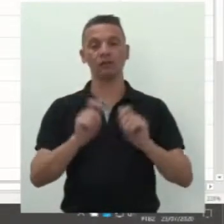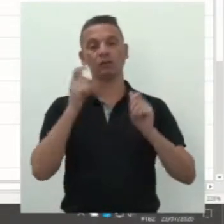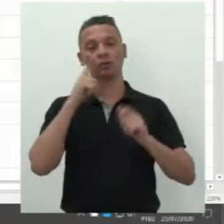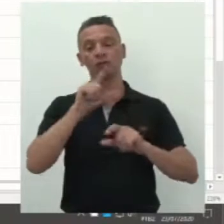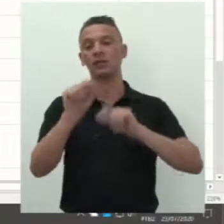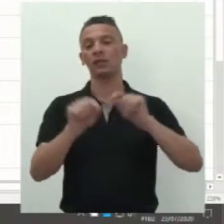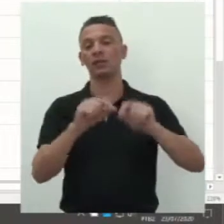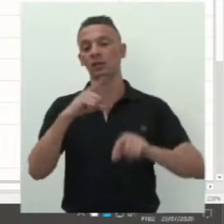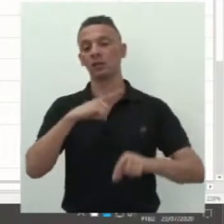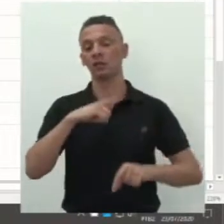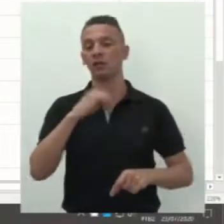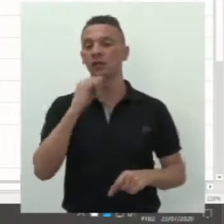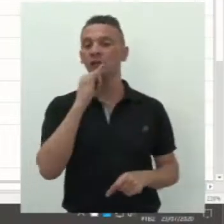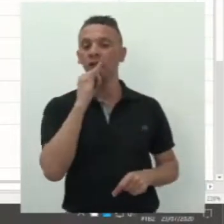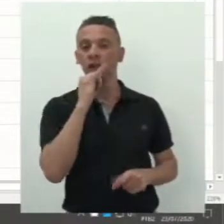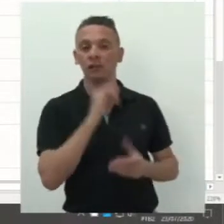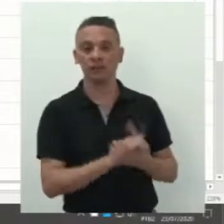congelamento